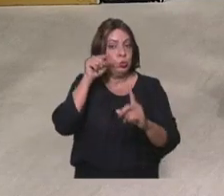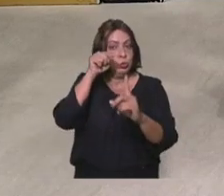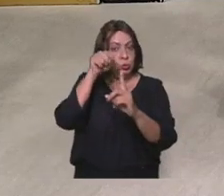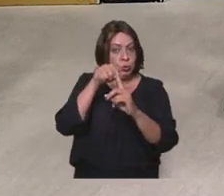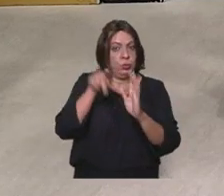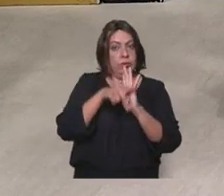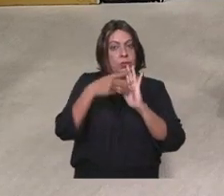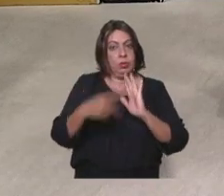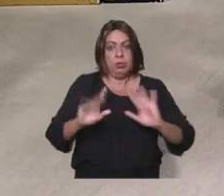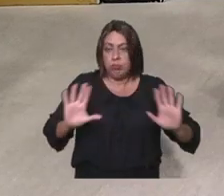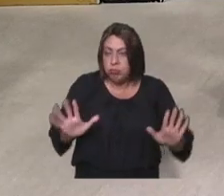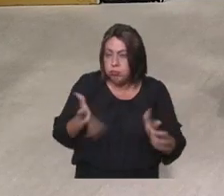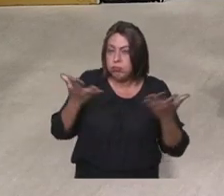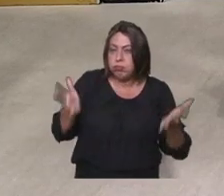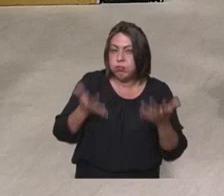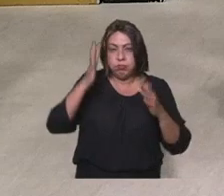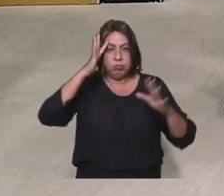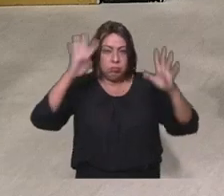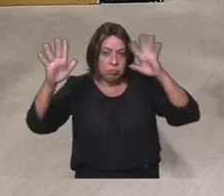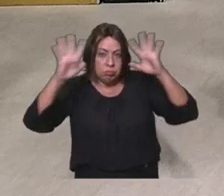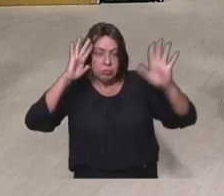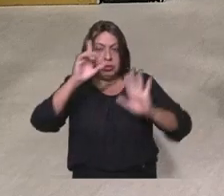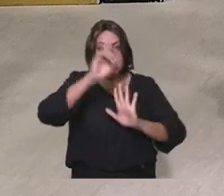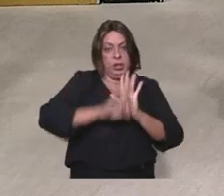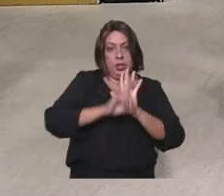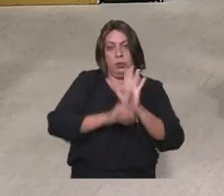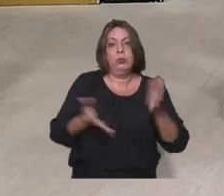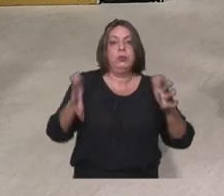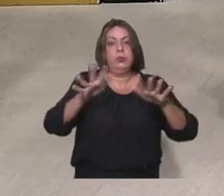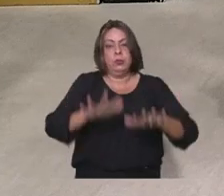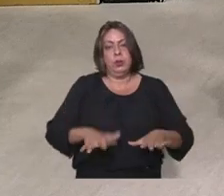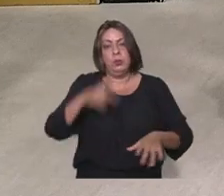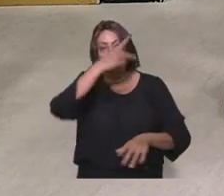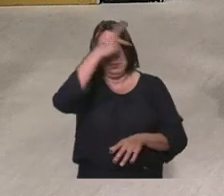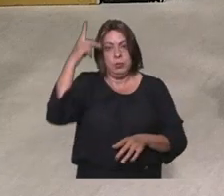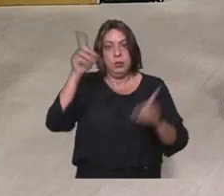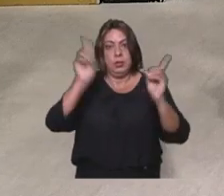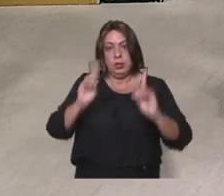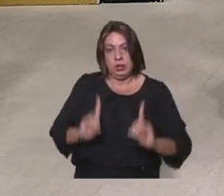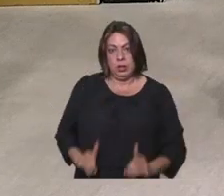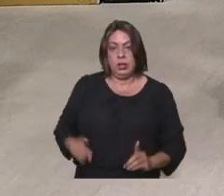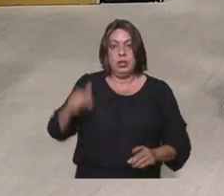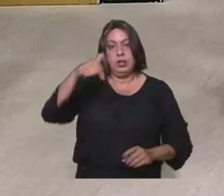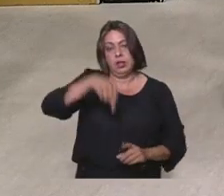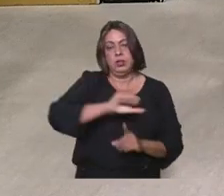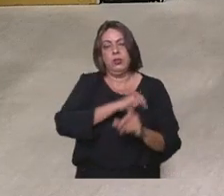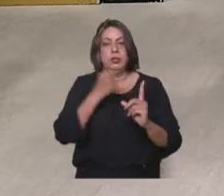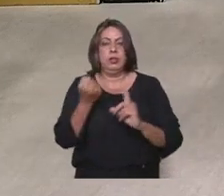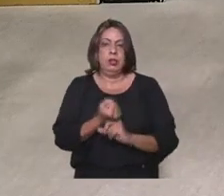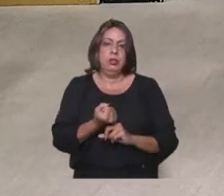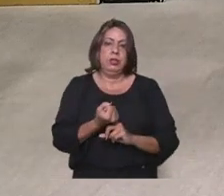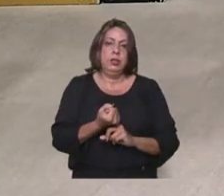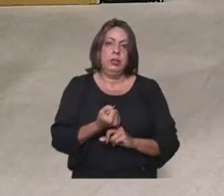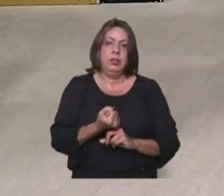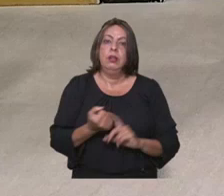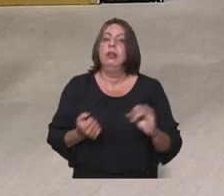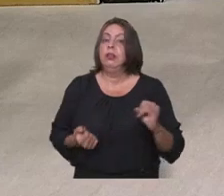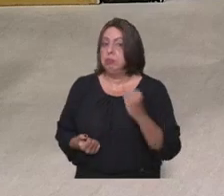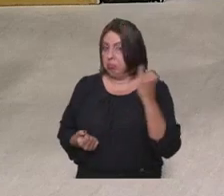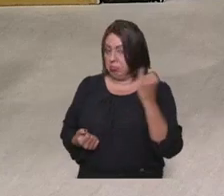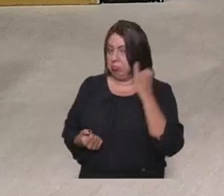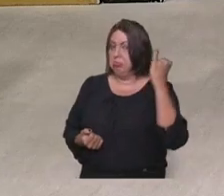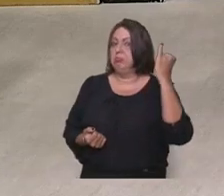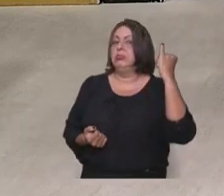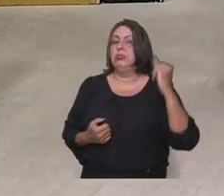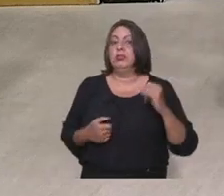da data, é desenvolver a reflexão sobre os direitos e inclusão das pessoas com deficiência auditiva na sociedade. Super importante isso,